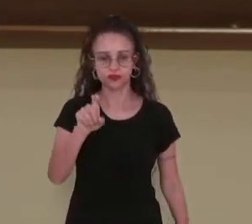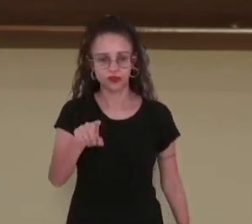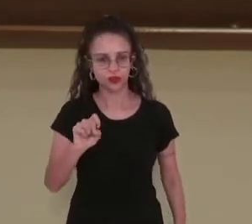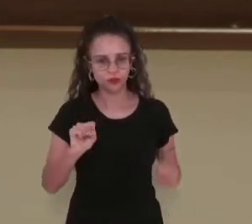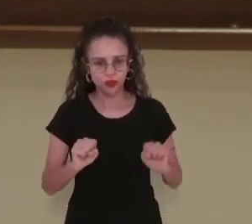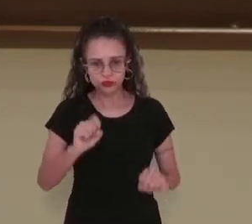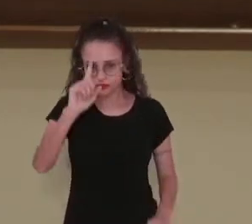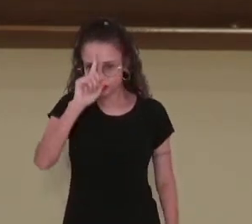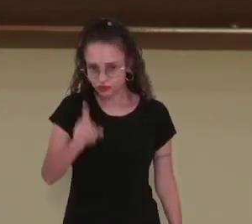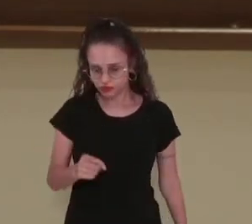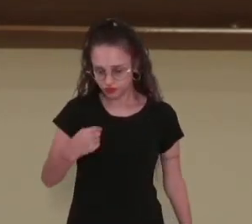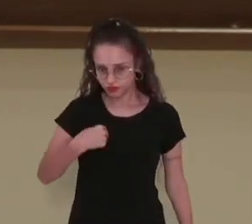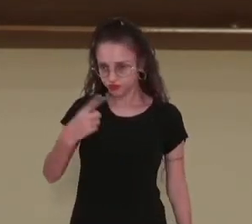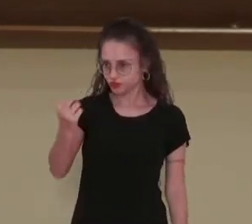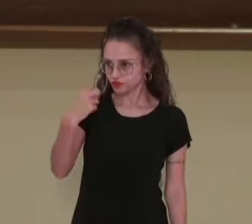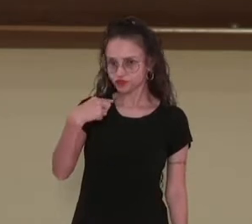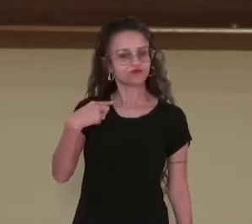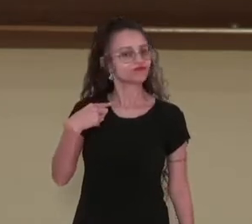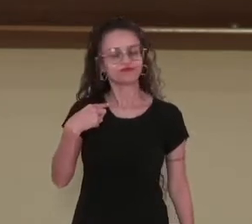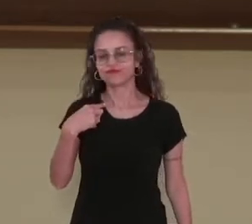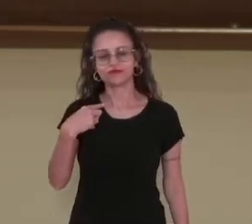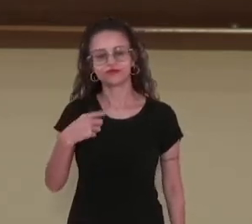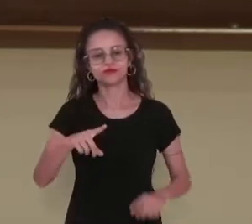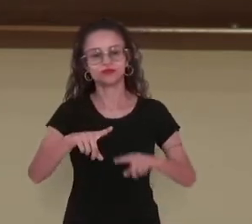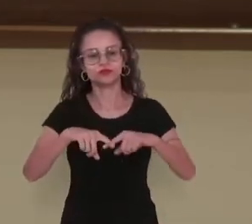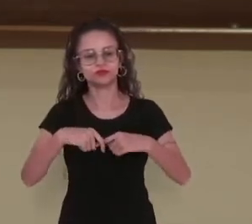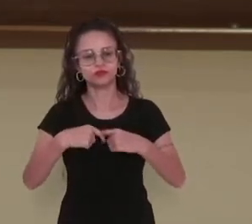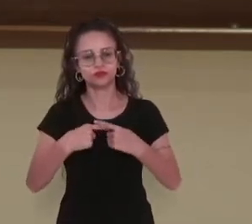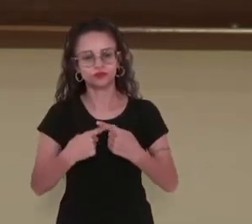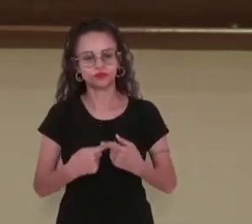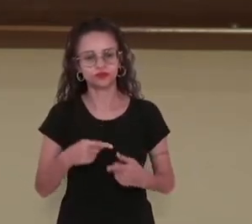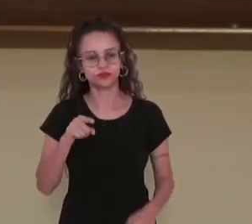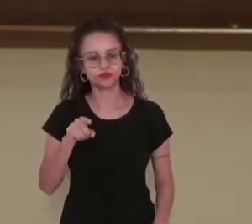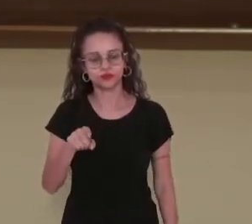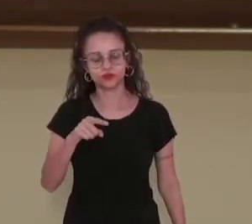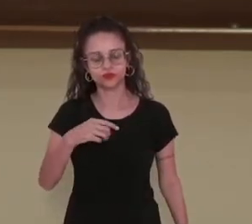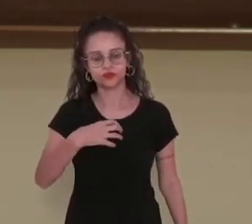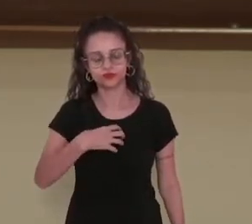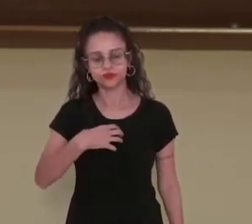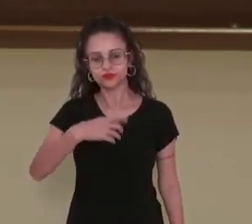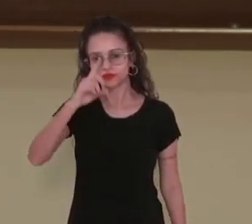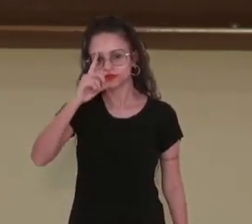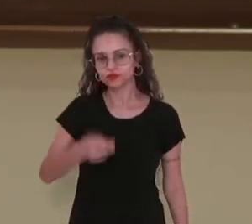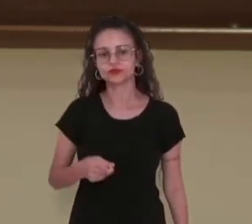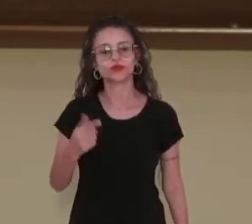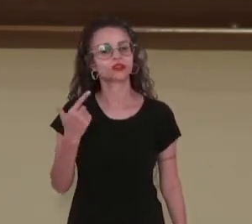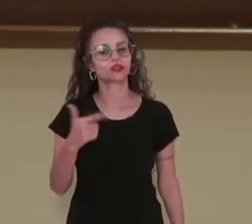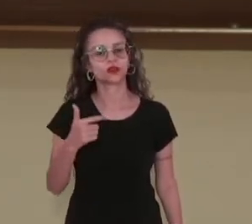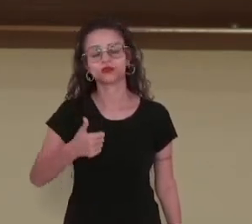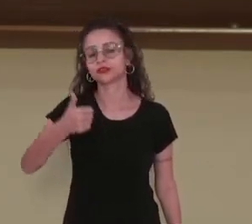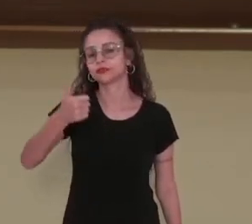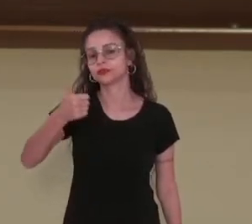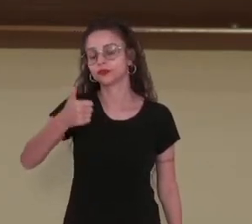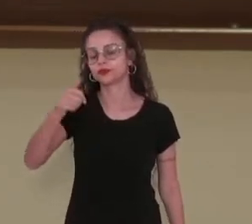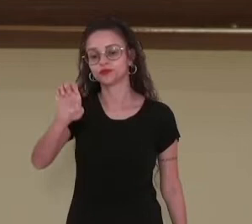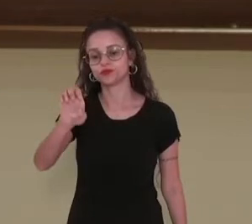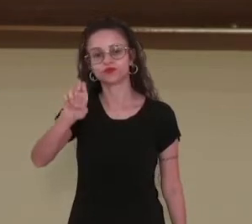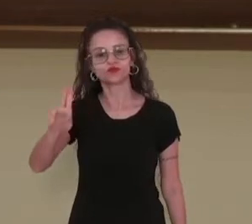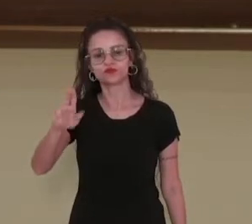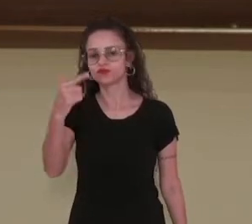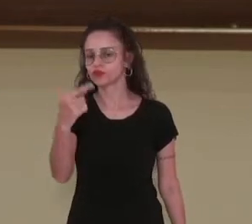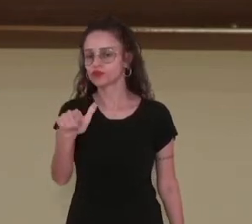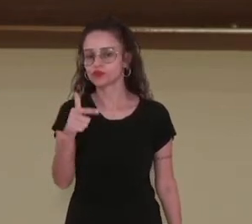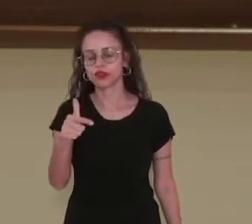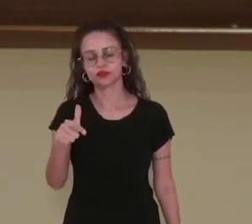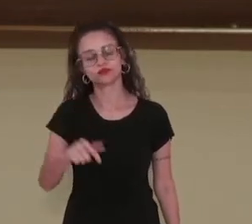uma ordem a mim mesmo? Não. Por isso, esse modo imperativo, ele não tem a primeira pessoa, é a partir